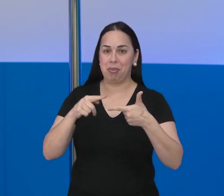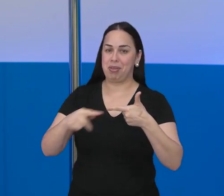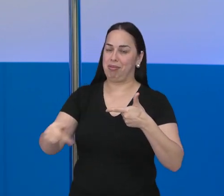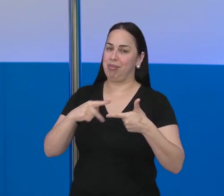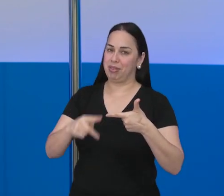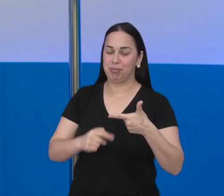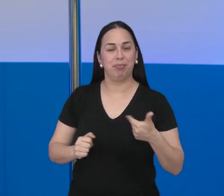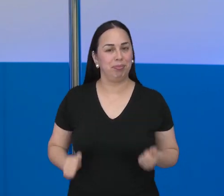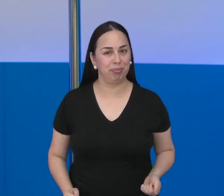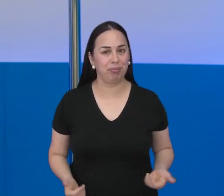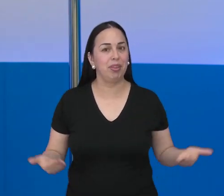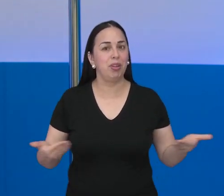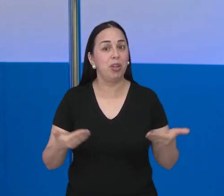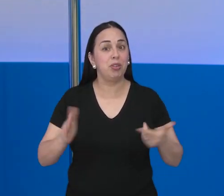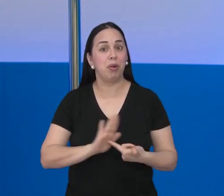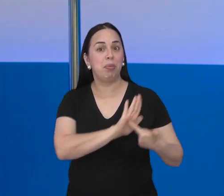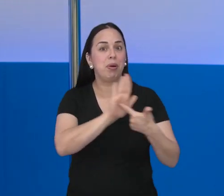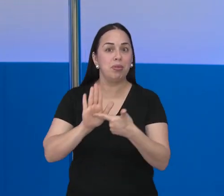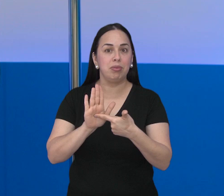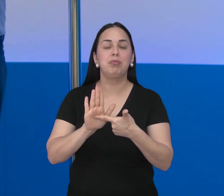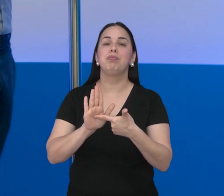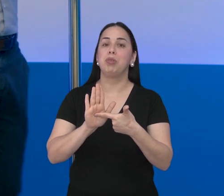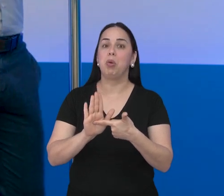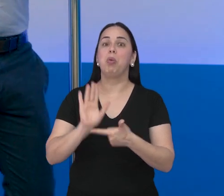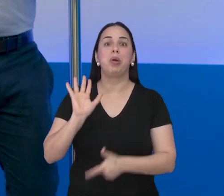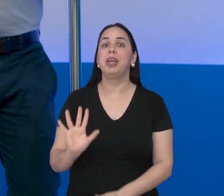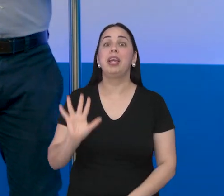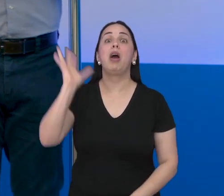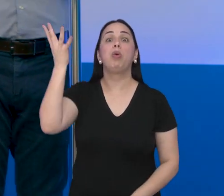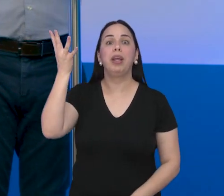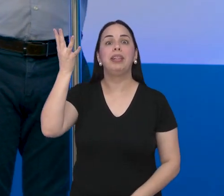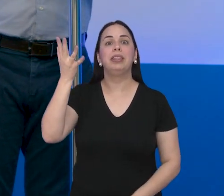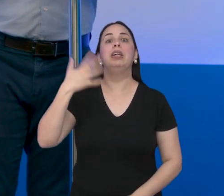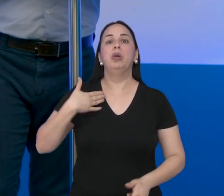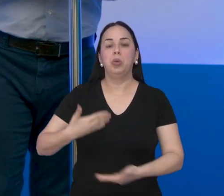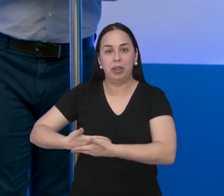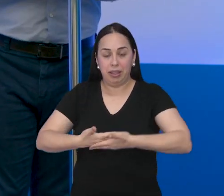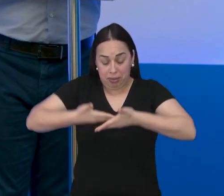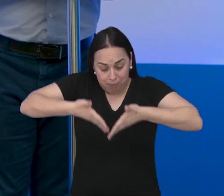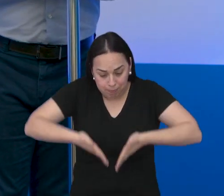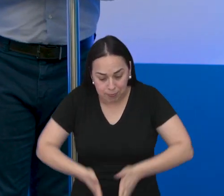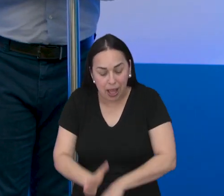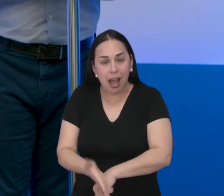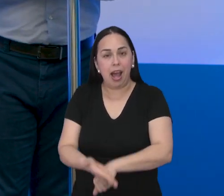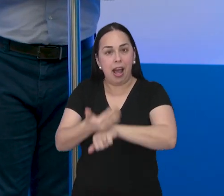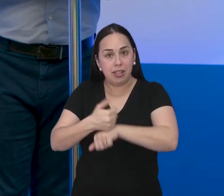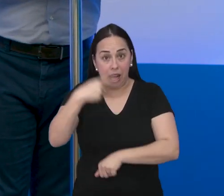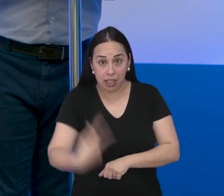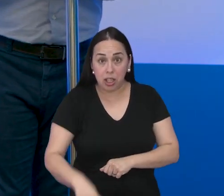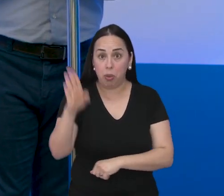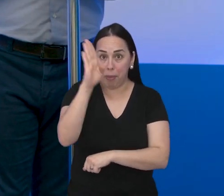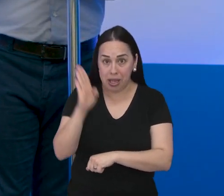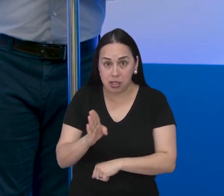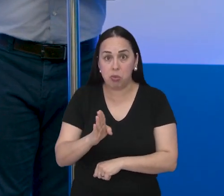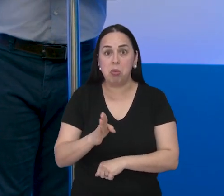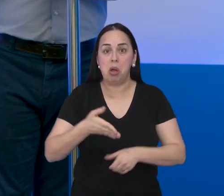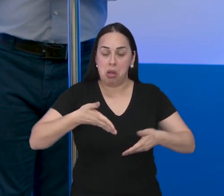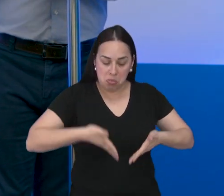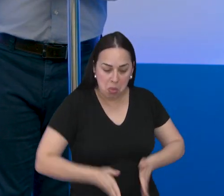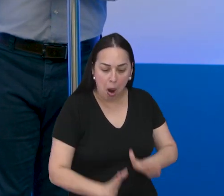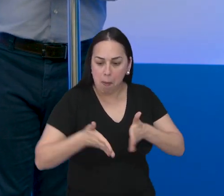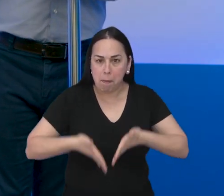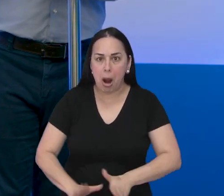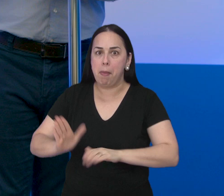e também da nossa cidade. E hoje vamos te mostrar os impactos da prematuridade. O Brasil é um dos países com maior número de